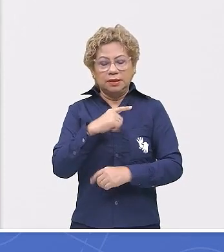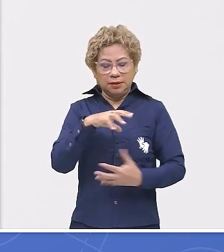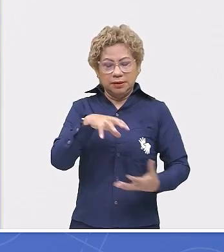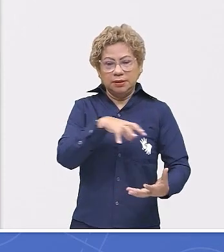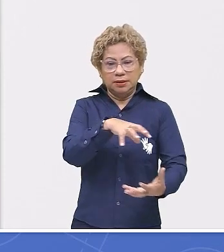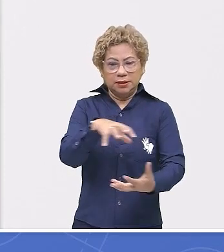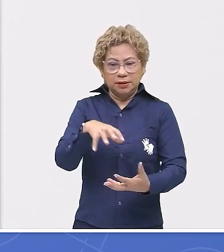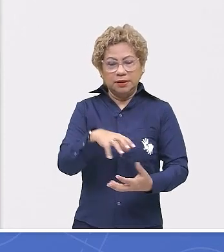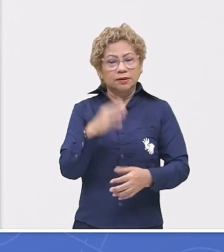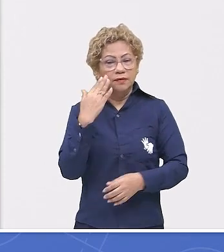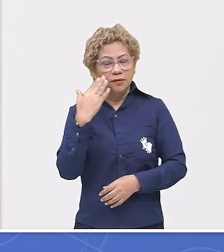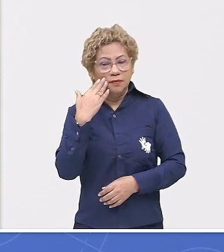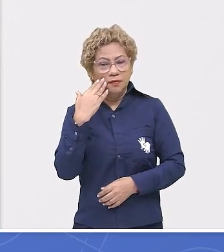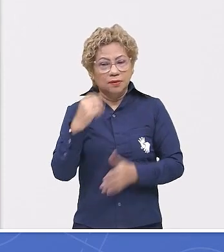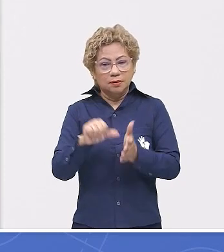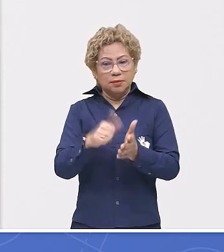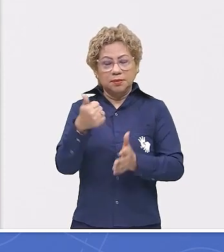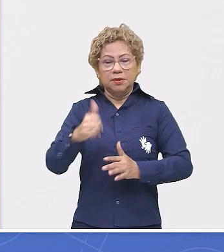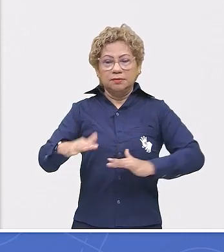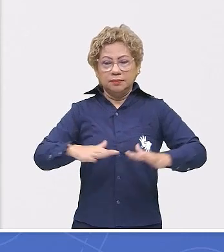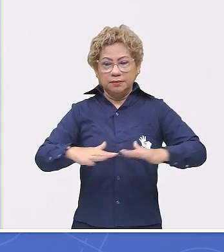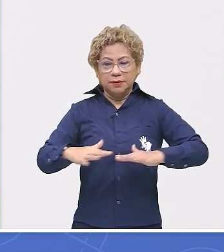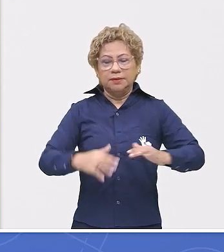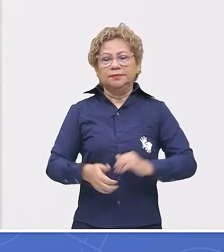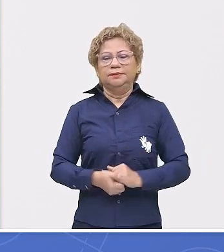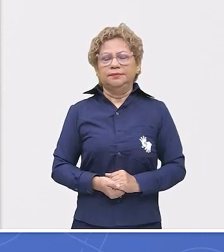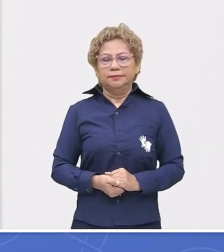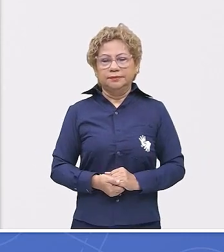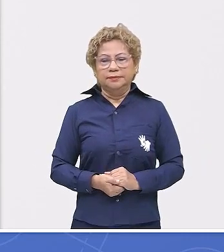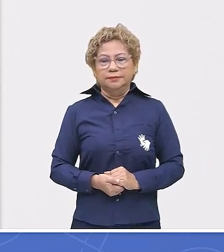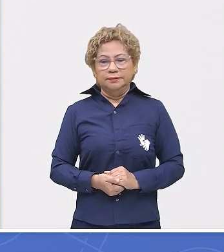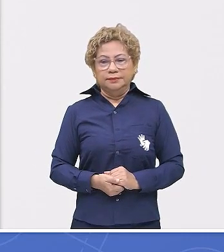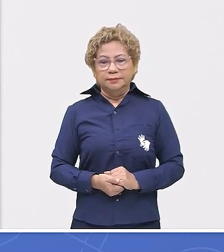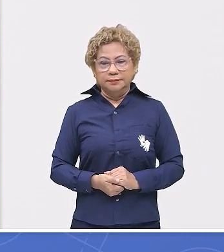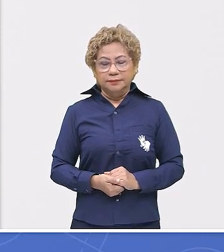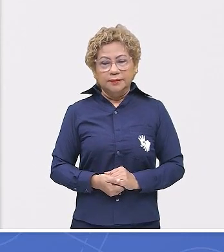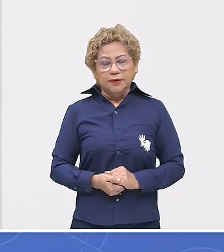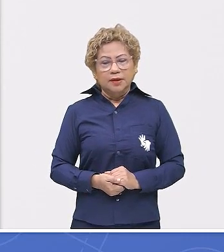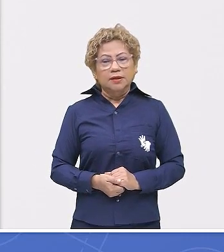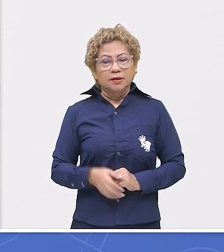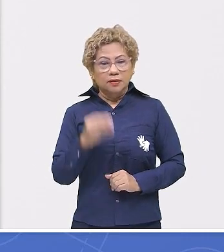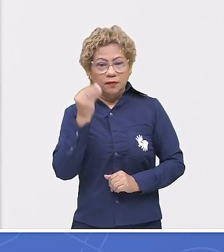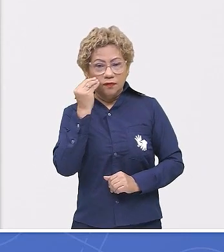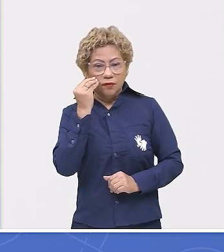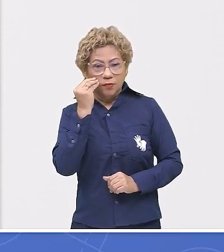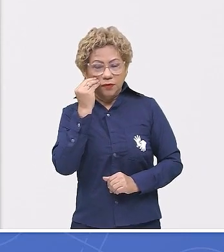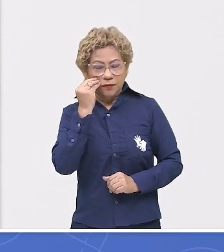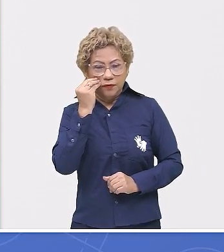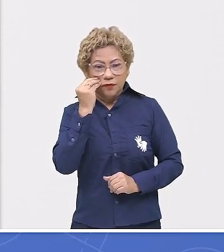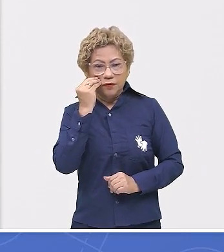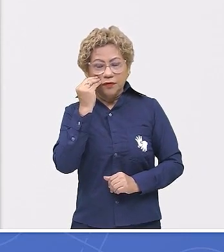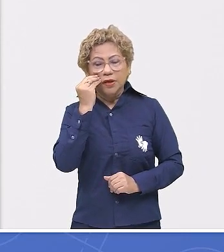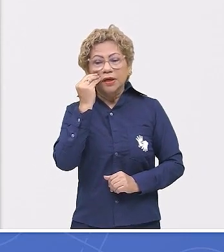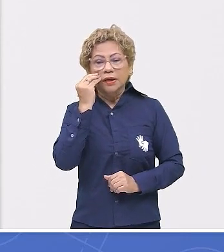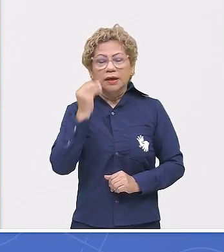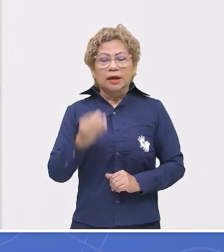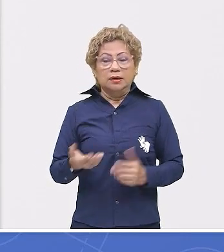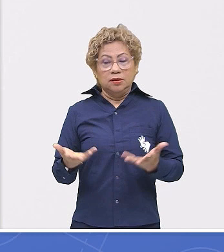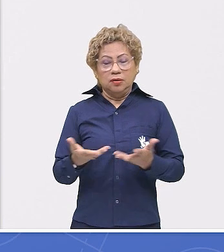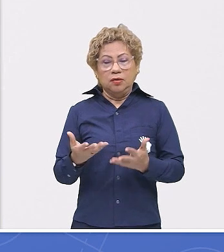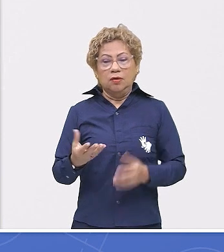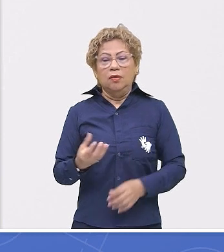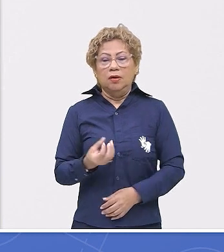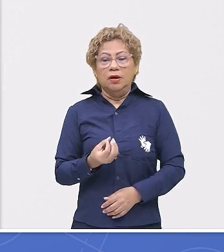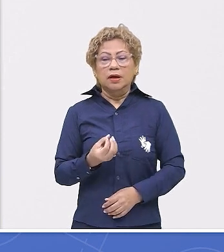primeiro movimento importante, que é o movimento de rotação. Gente, o movimento de rotação, né, vai estar